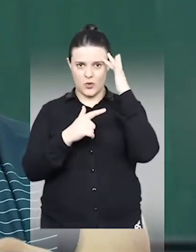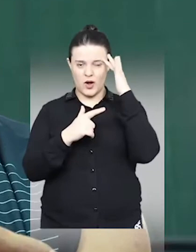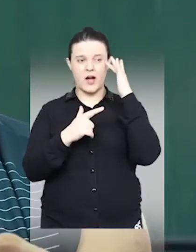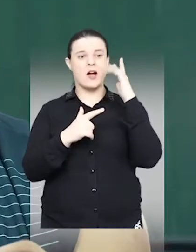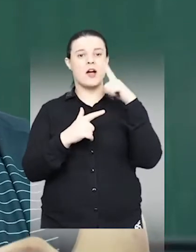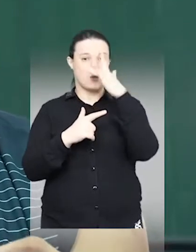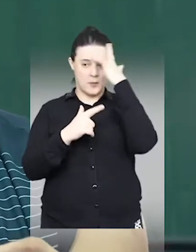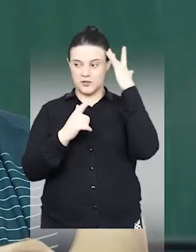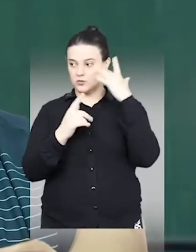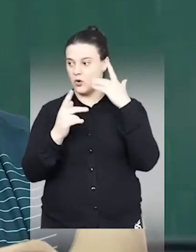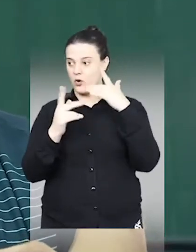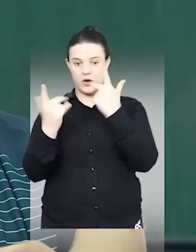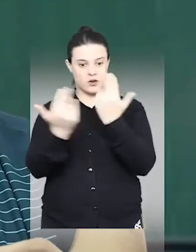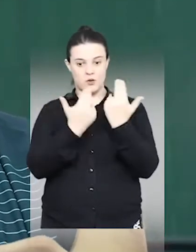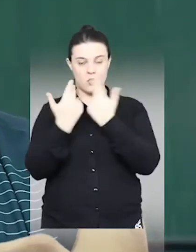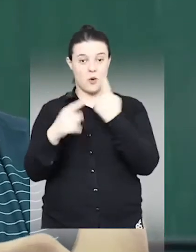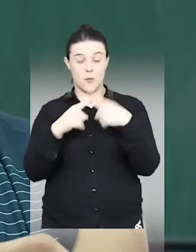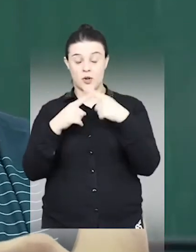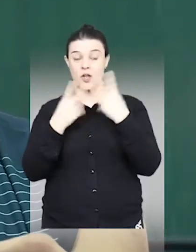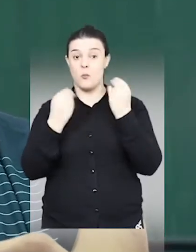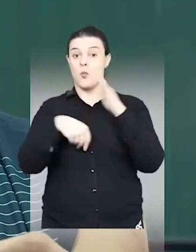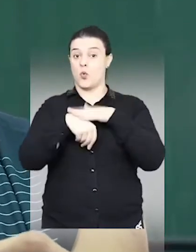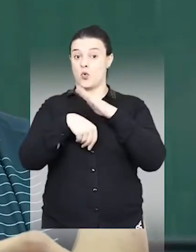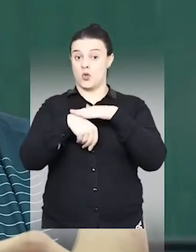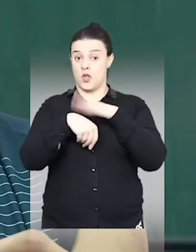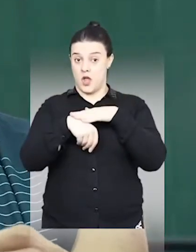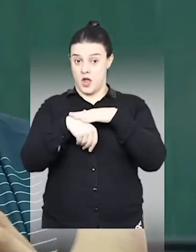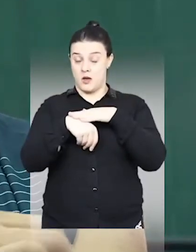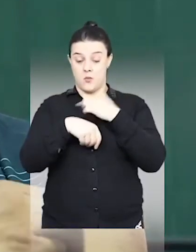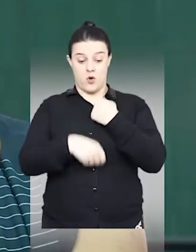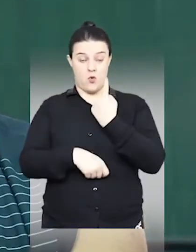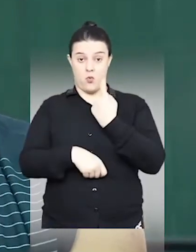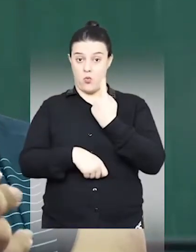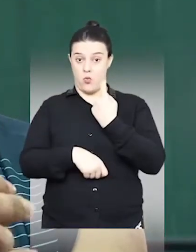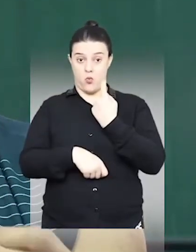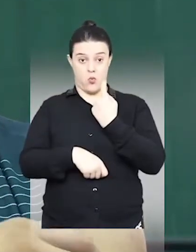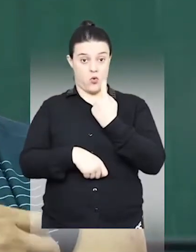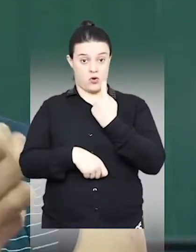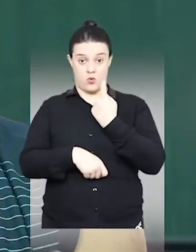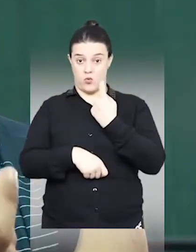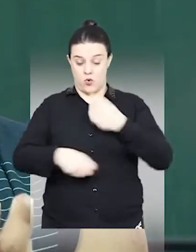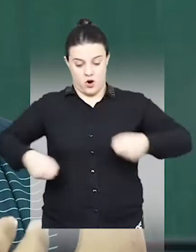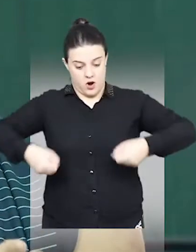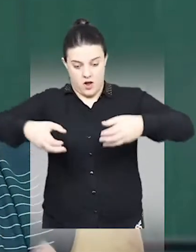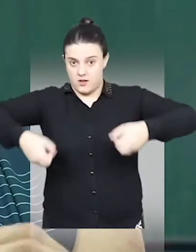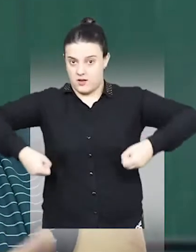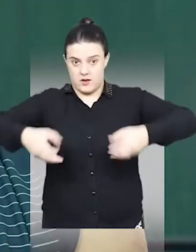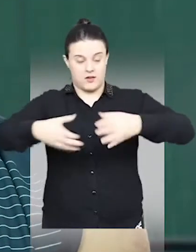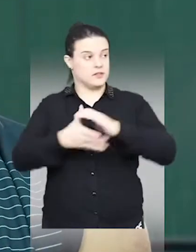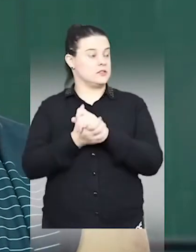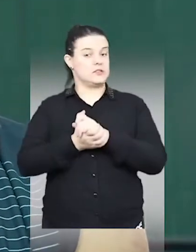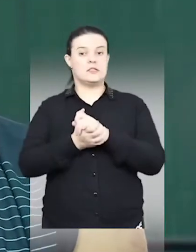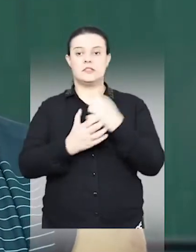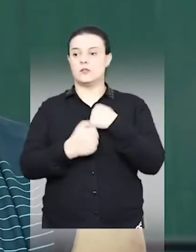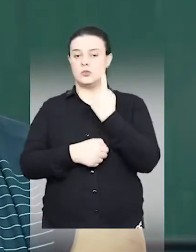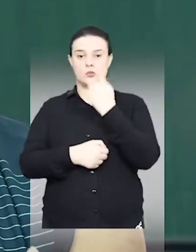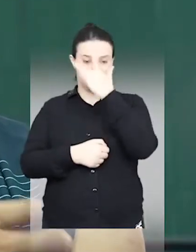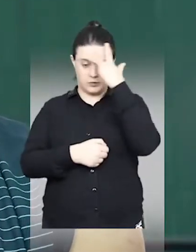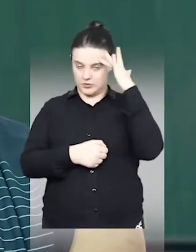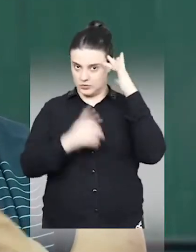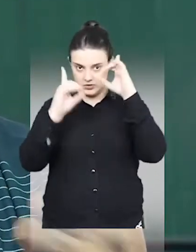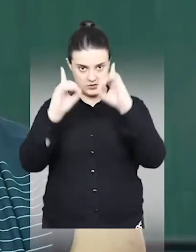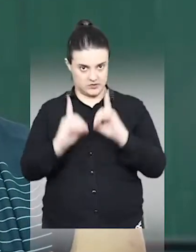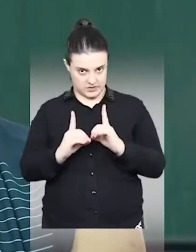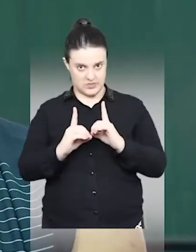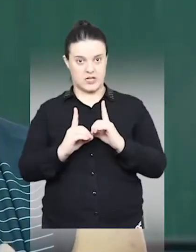deficiência. Porque eu fiquei bastante tempo onde só eu era o único cadeirante, eu era a única